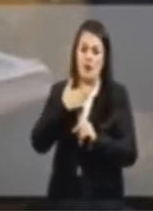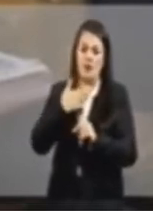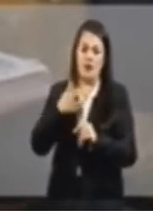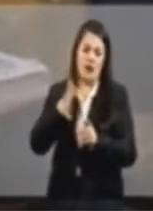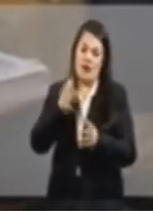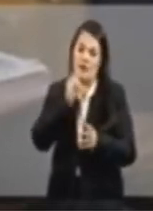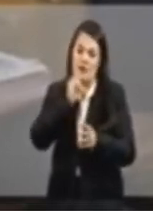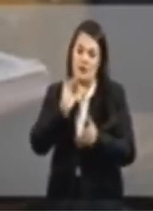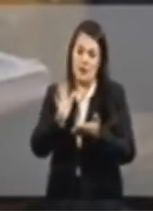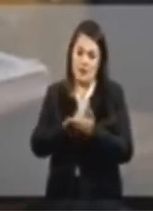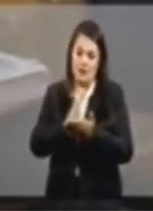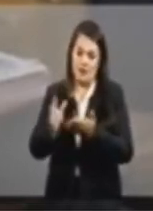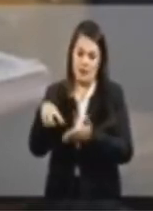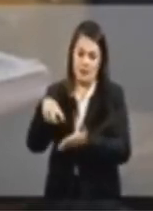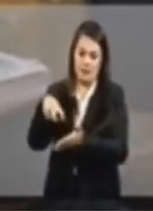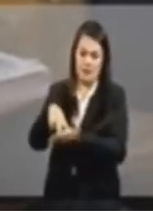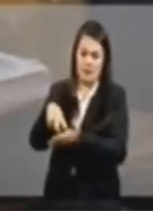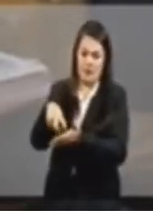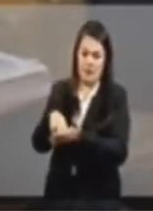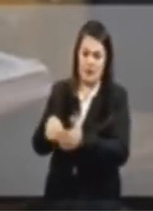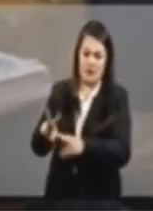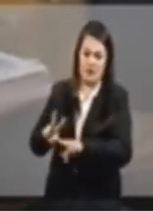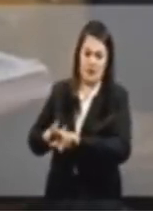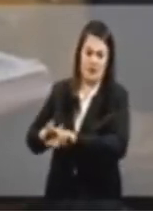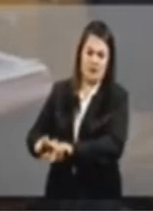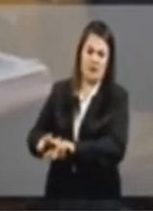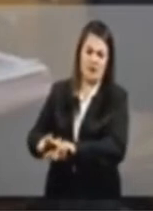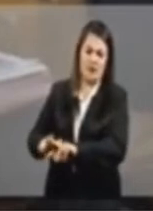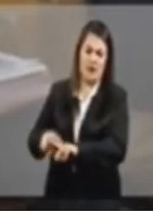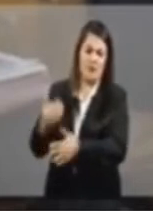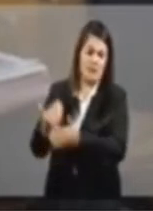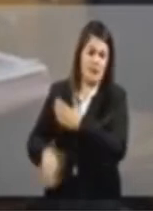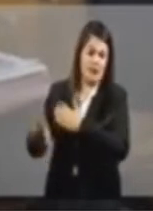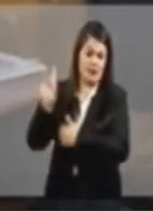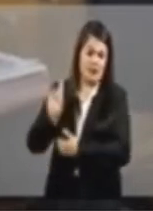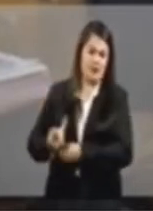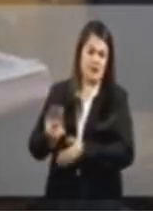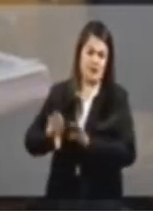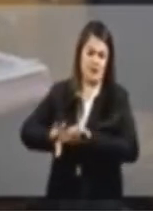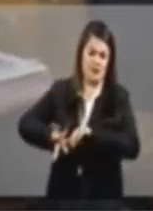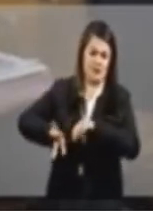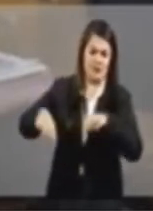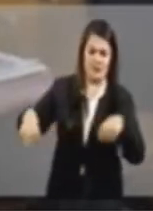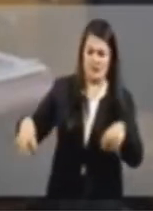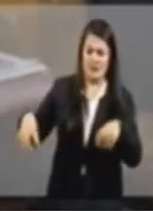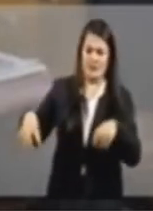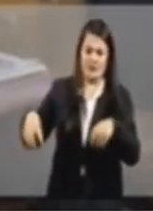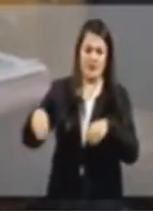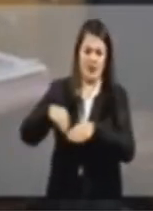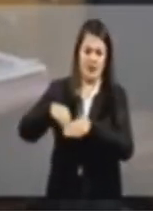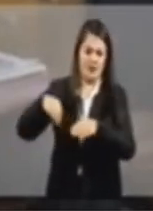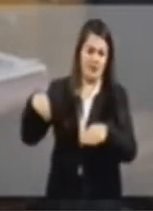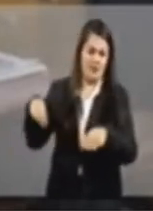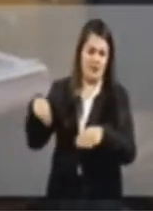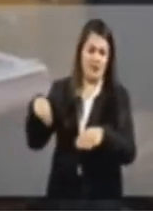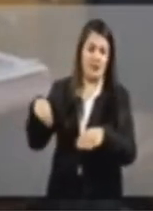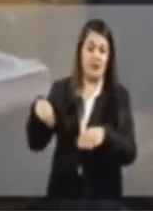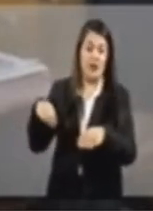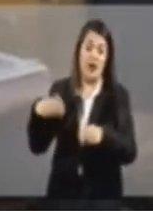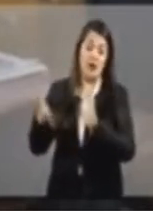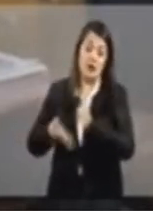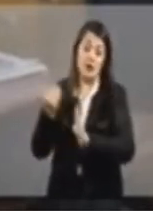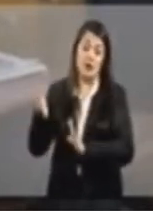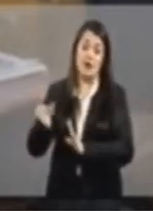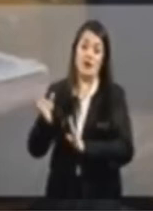que sequer tiveram seu status libertatis atingido sido desproporcional à restituição dos direitos políticos aos